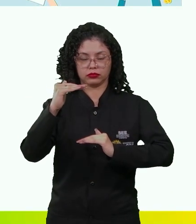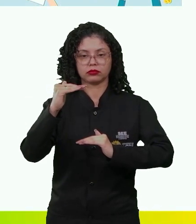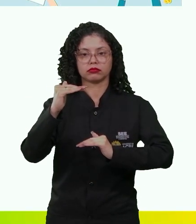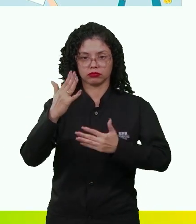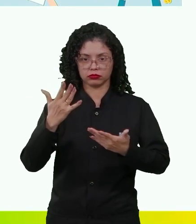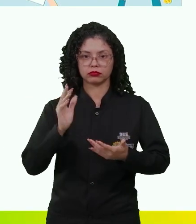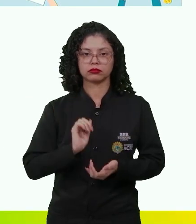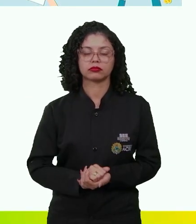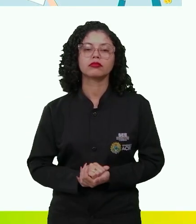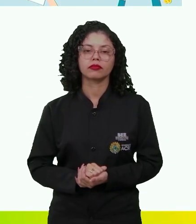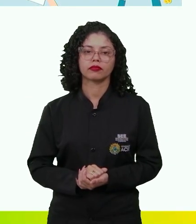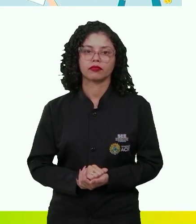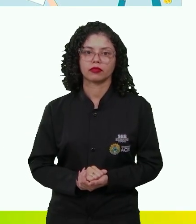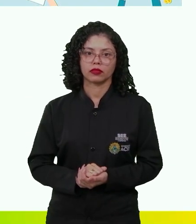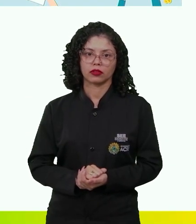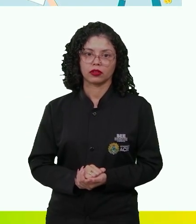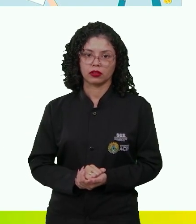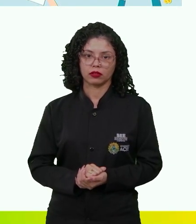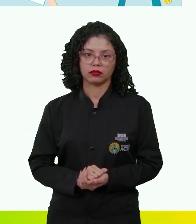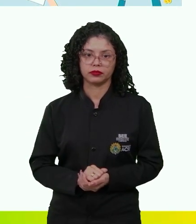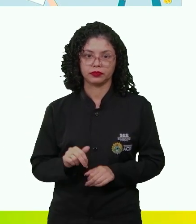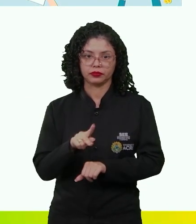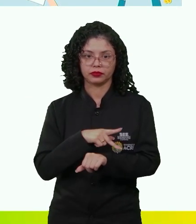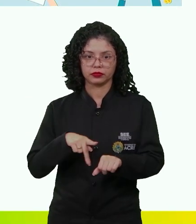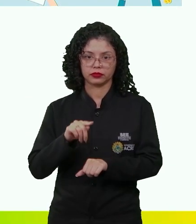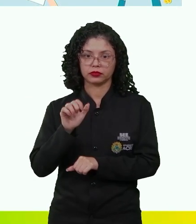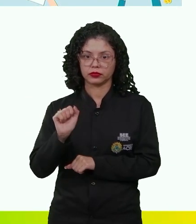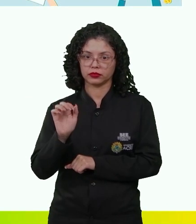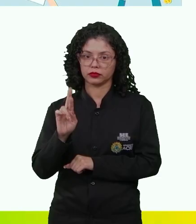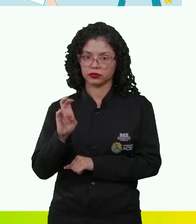imperialista. E os países